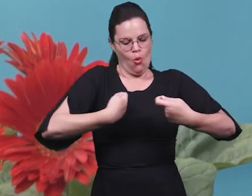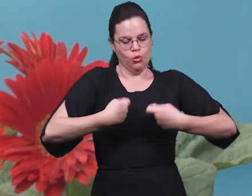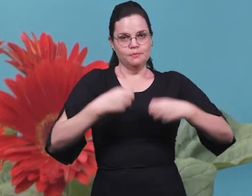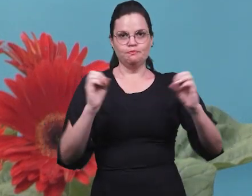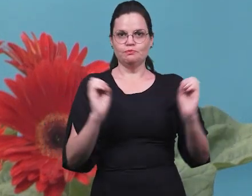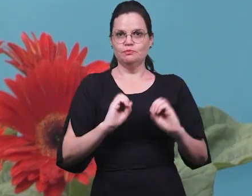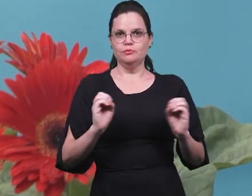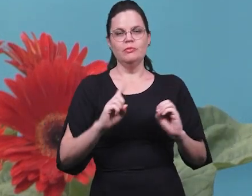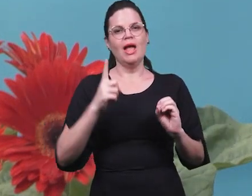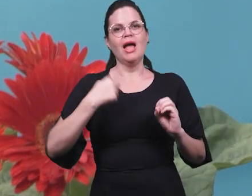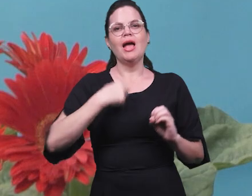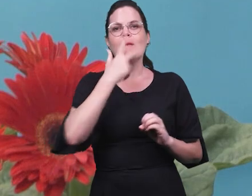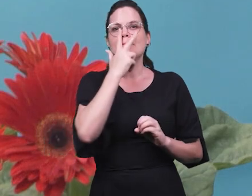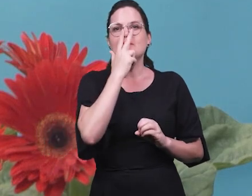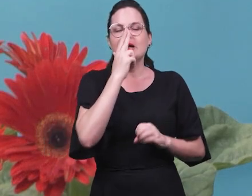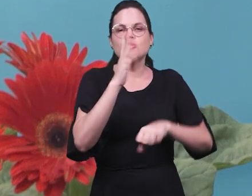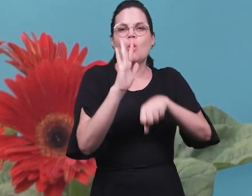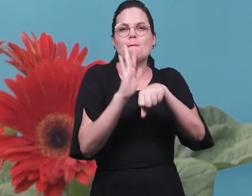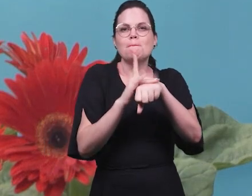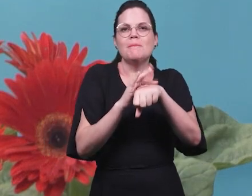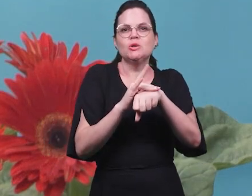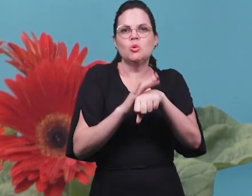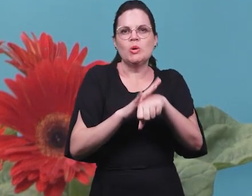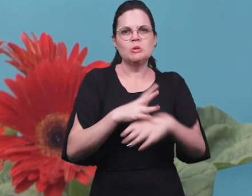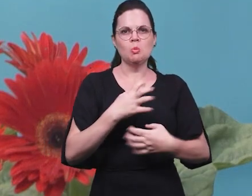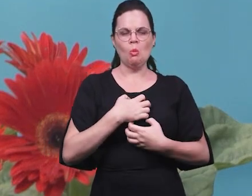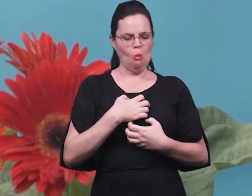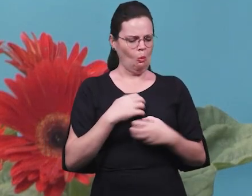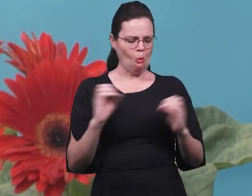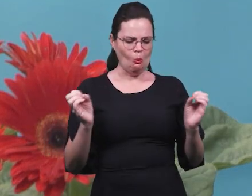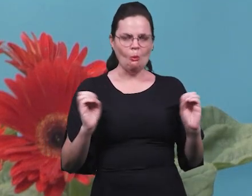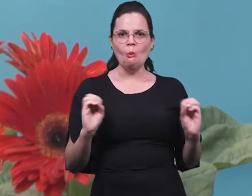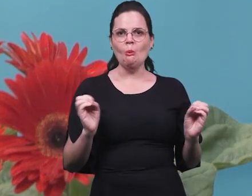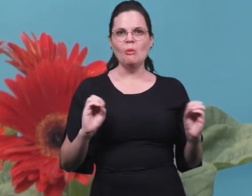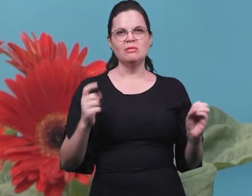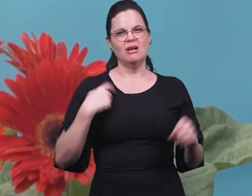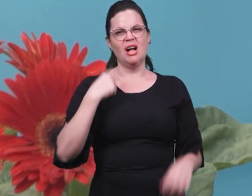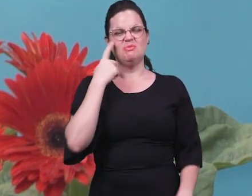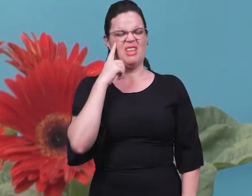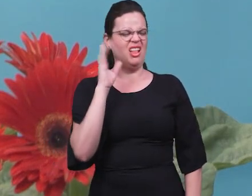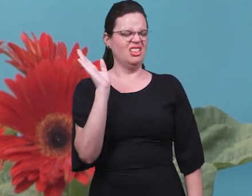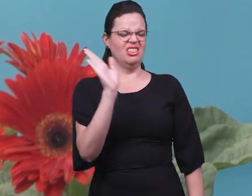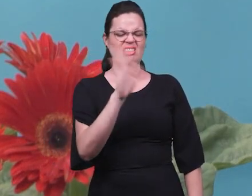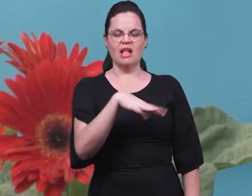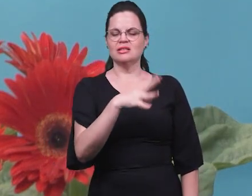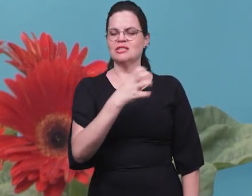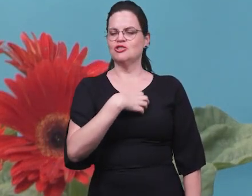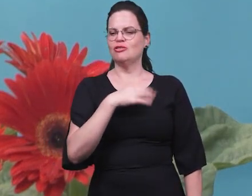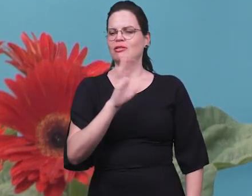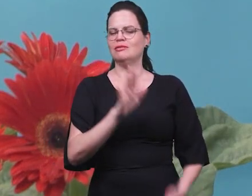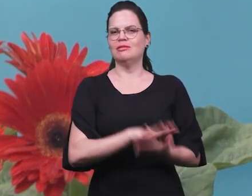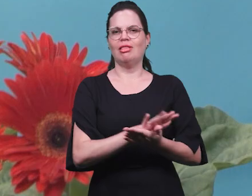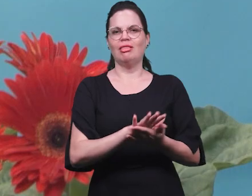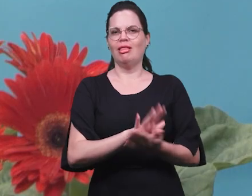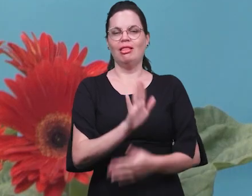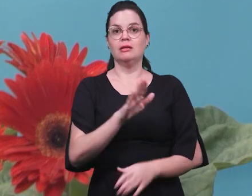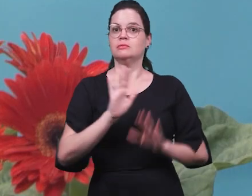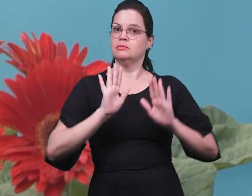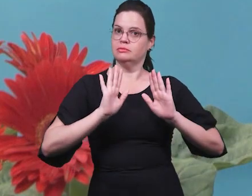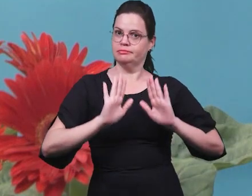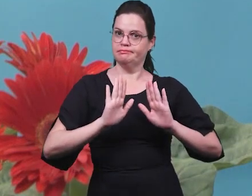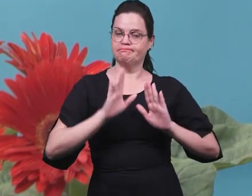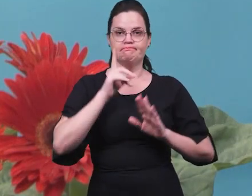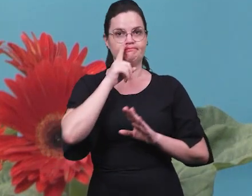É uma doença silenciosa, então muitas vezes o paciente pensa assim, não, mas eu não estou sentindo nada,